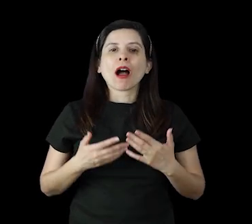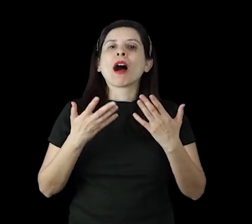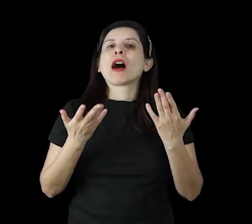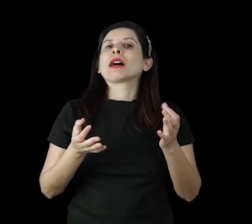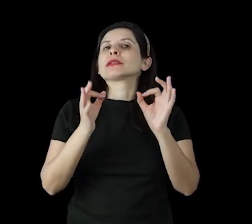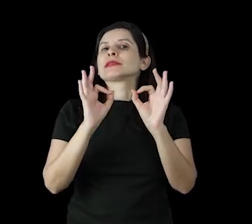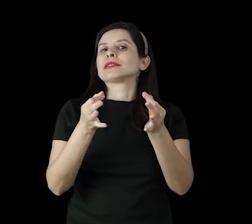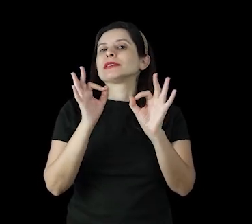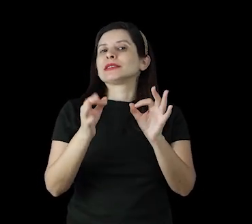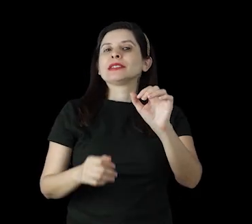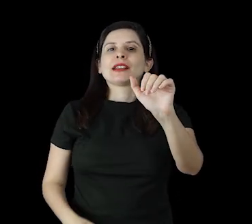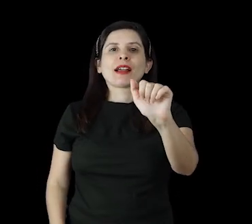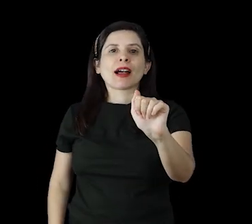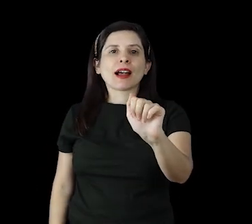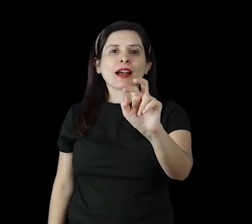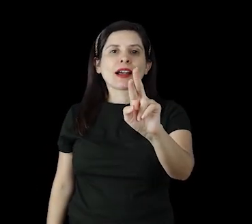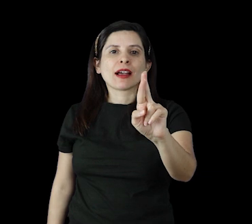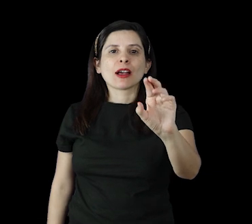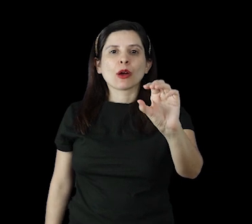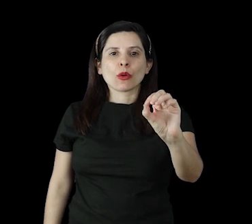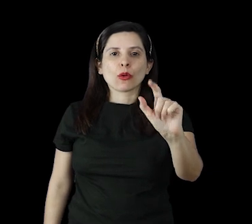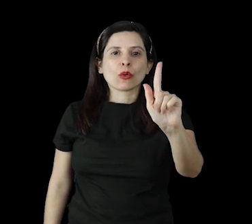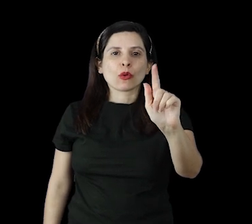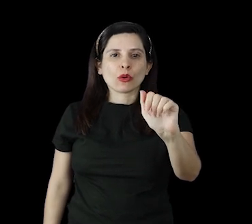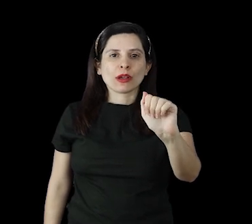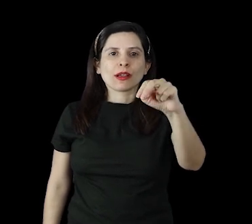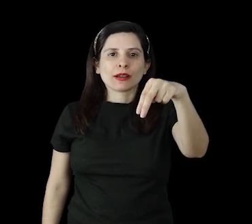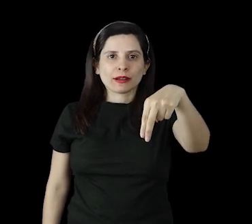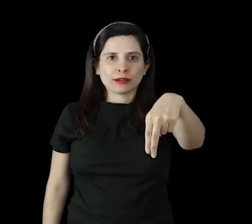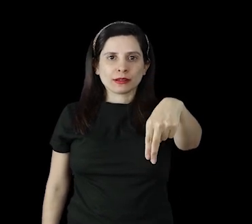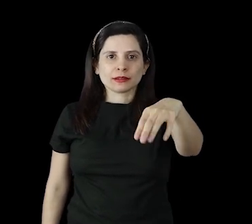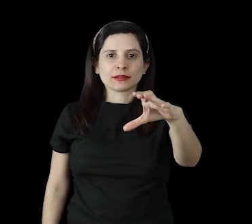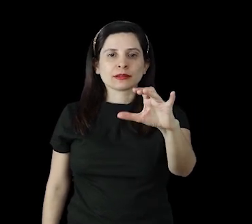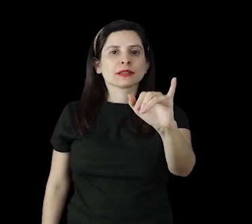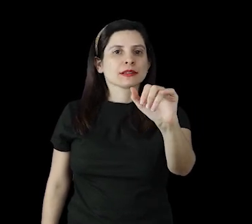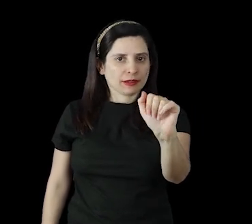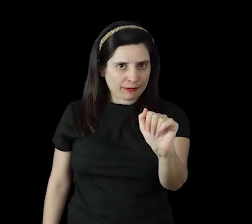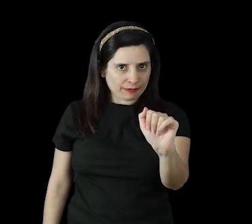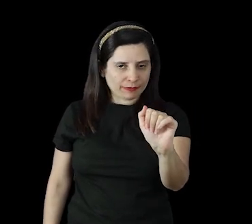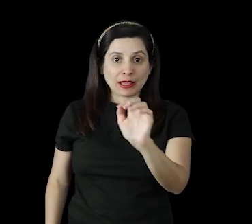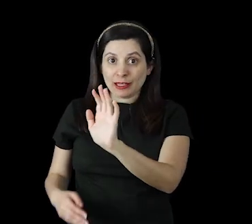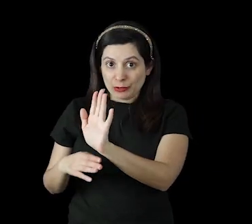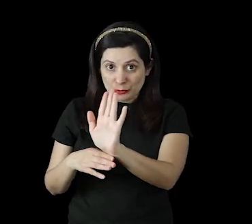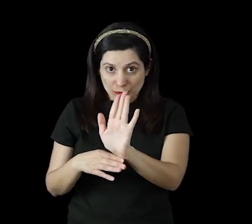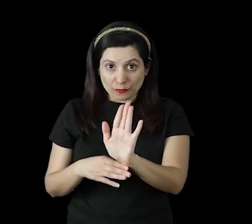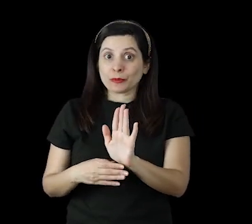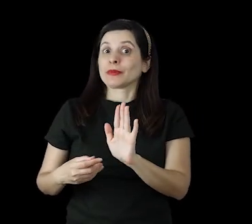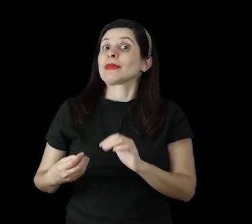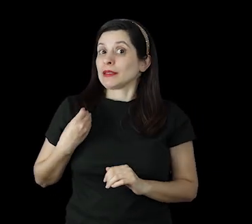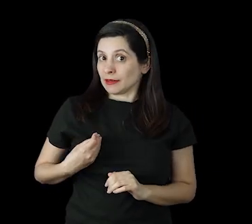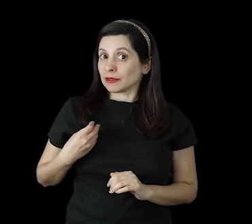Arrogância. Uhum, é isso mesmo. Aí no filme, na medida que existe uma